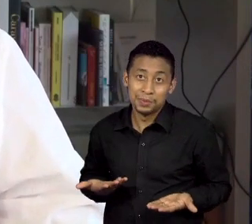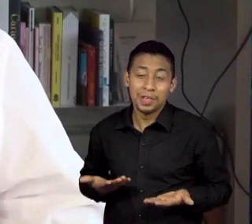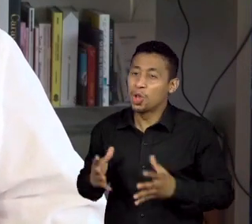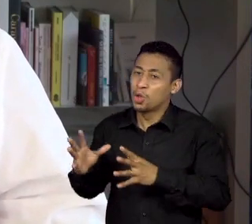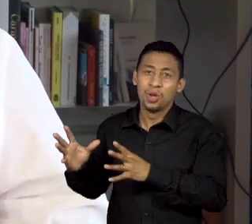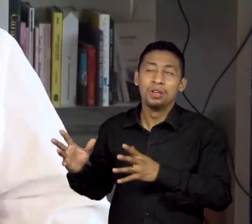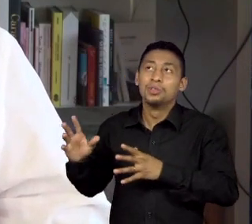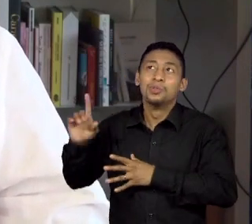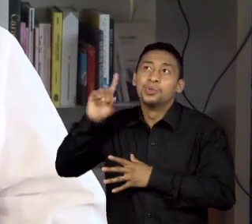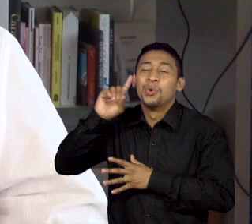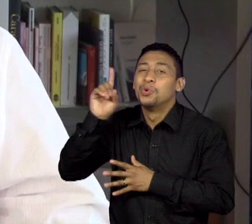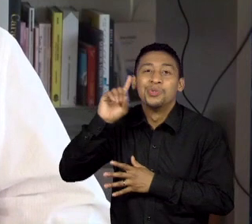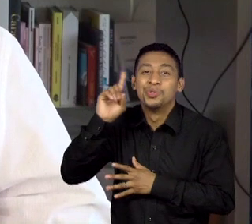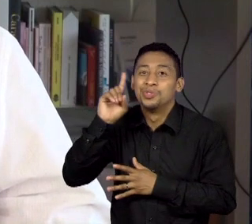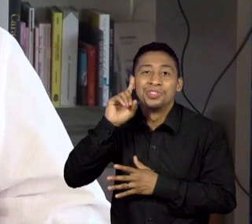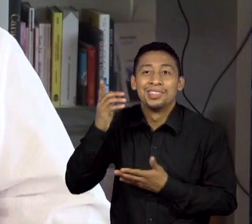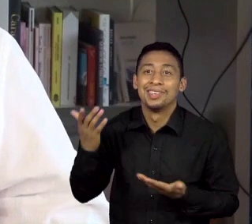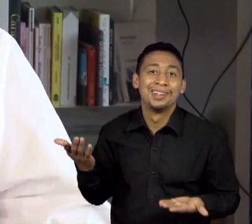todos os dias